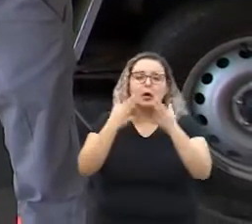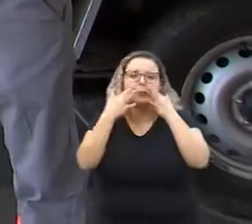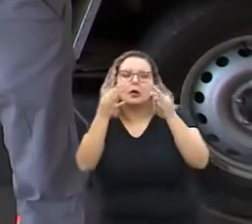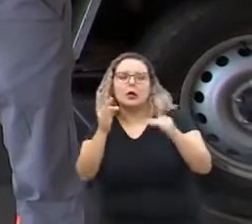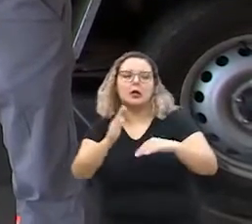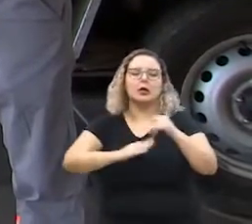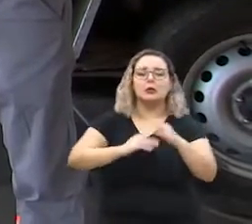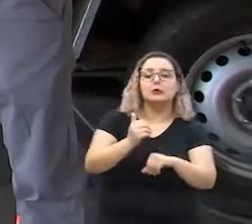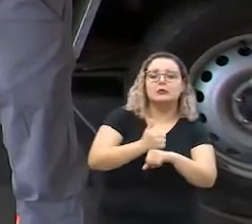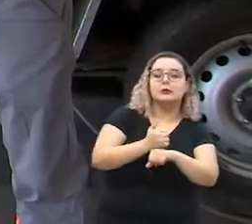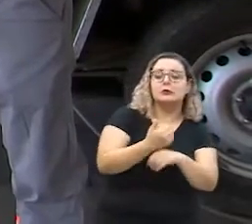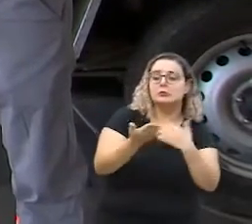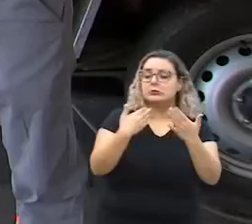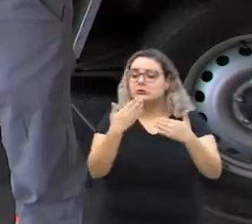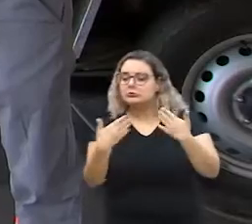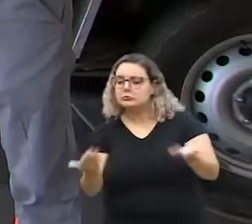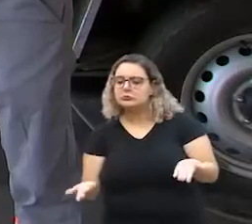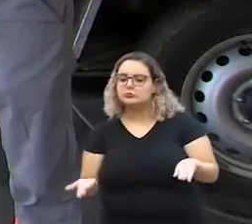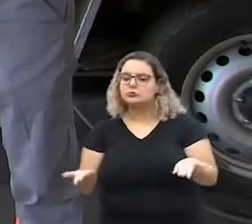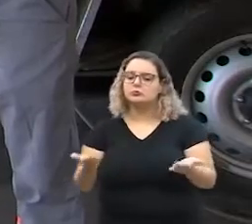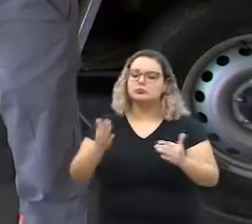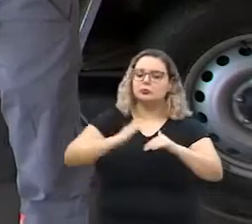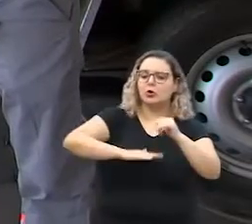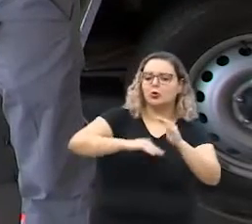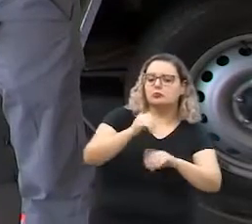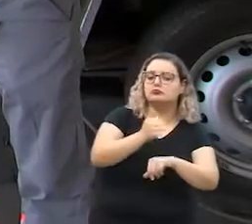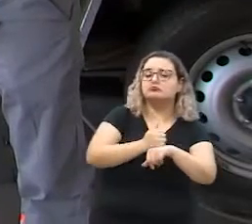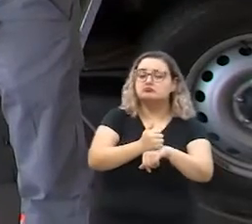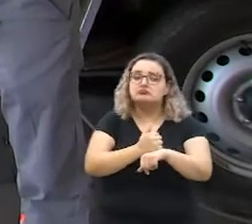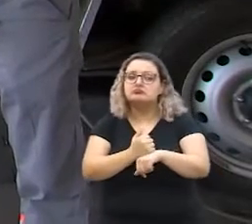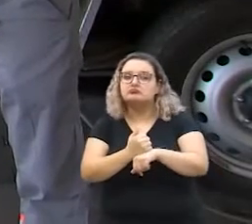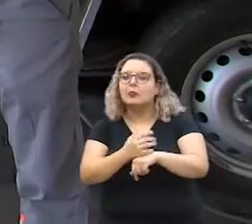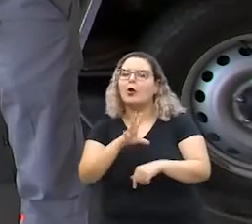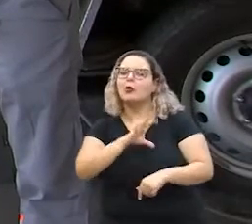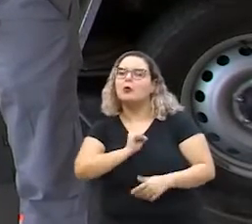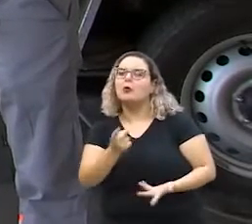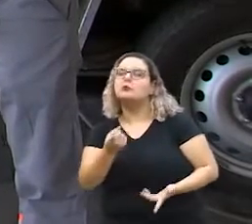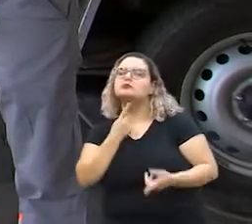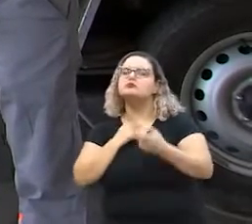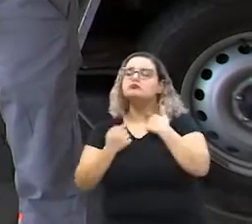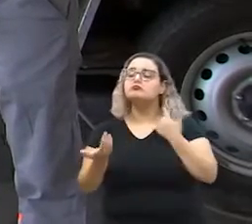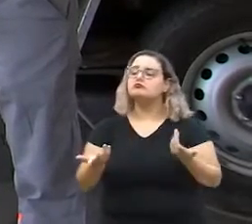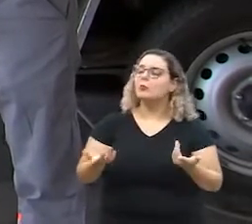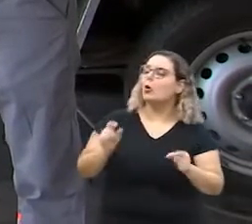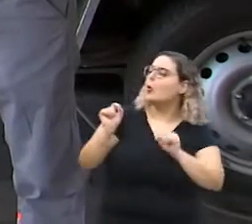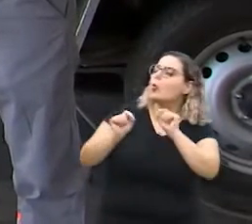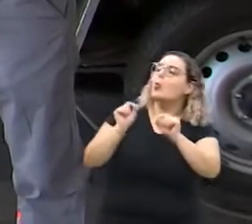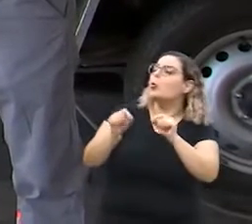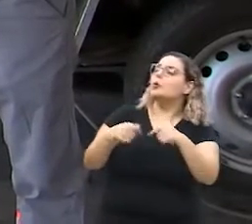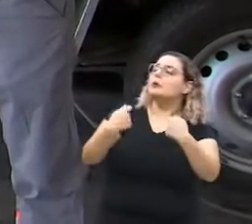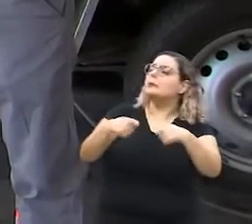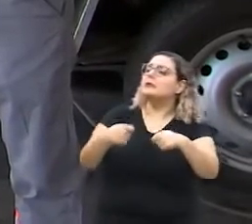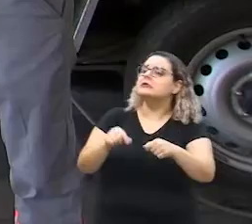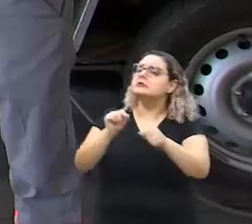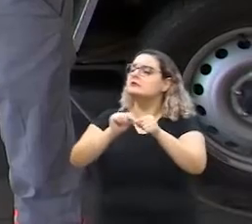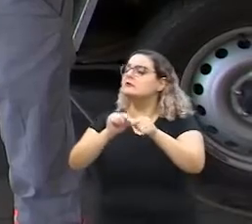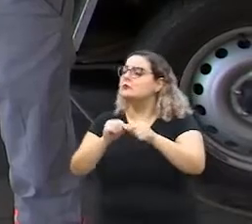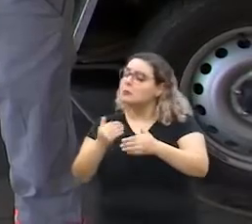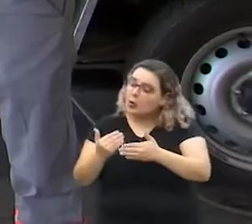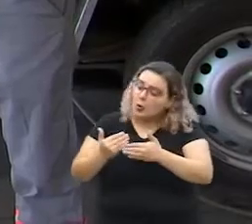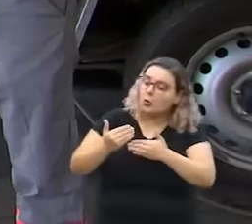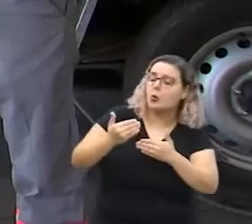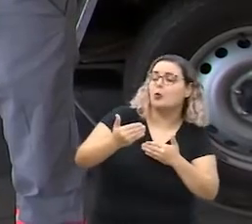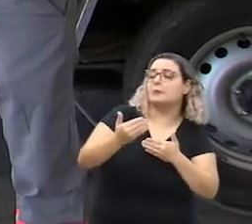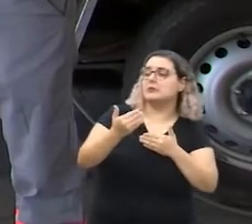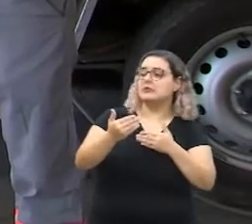com o André, e falando sobre a profissão, me interessei, gostei. O que essas pessoas têm que fazer para